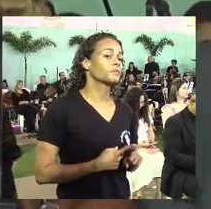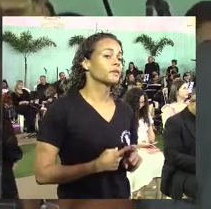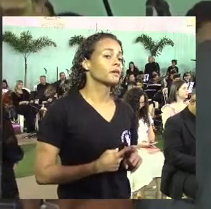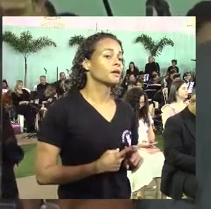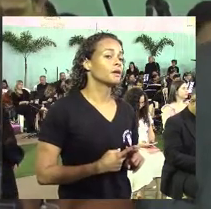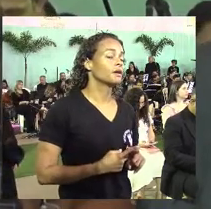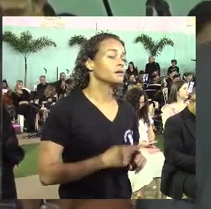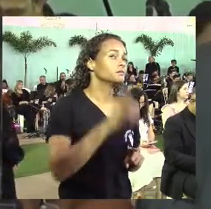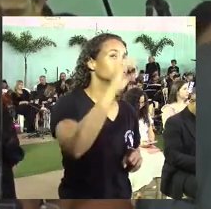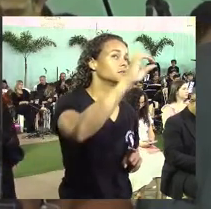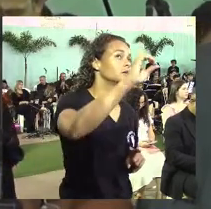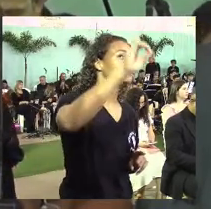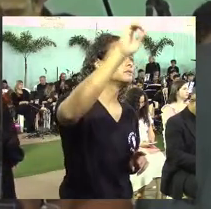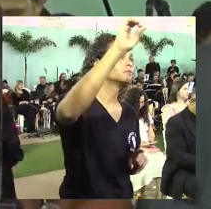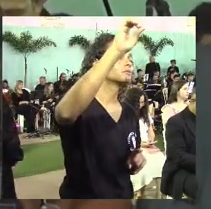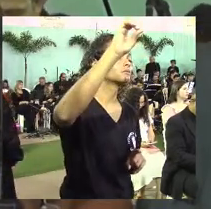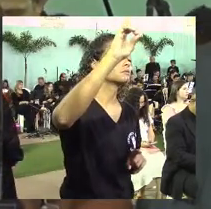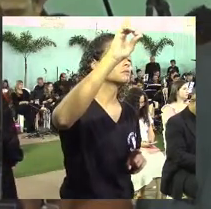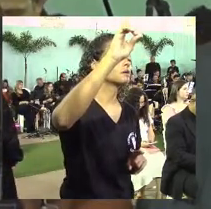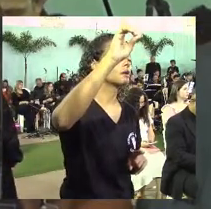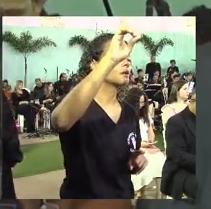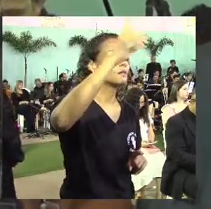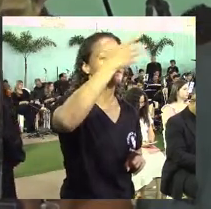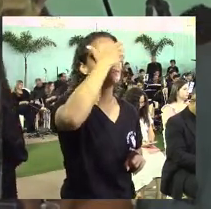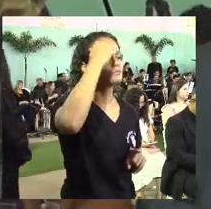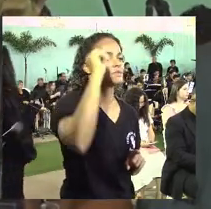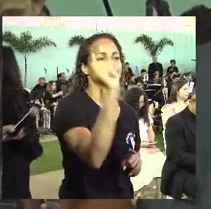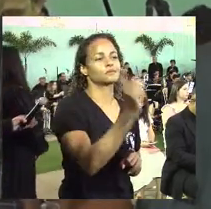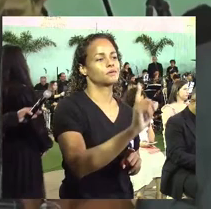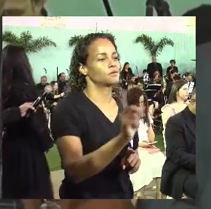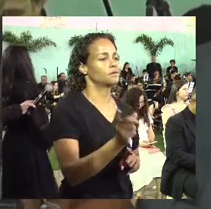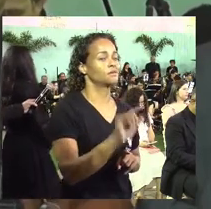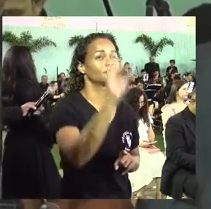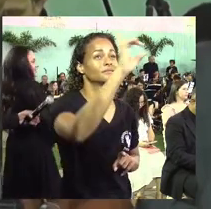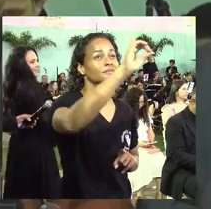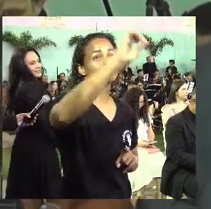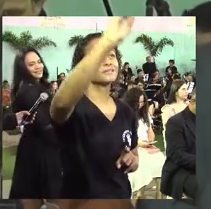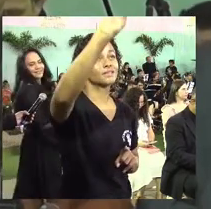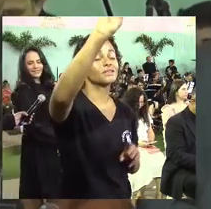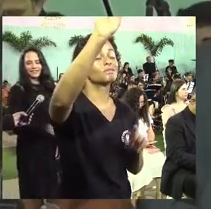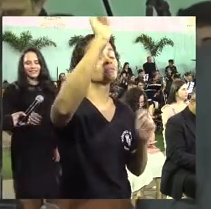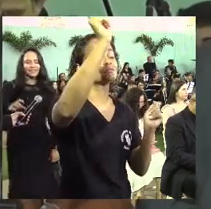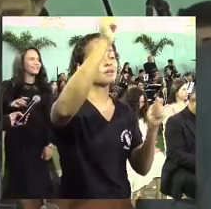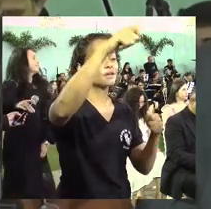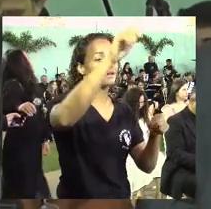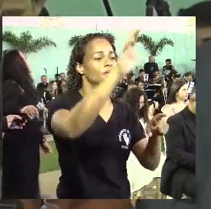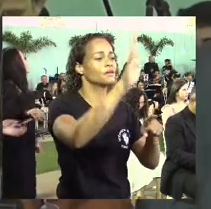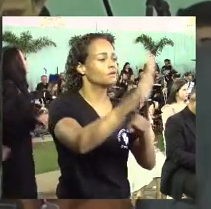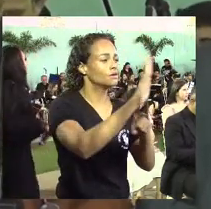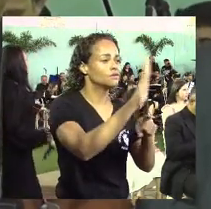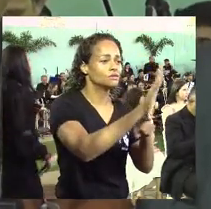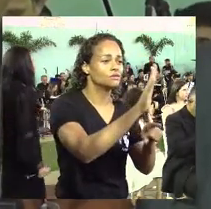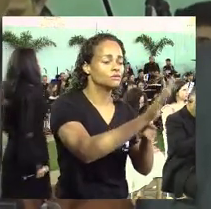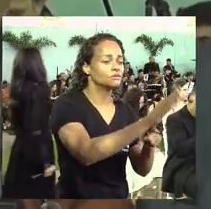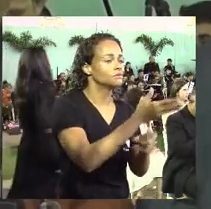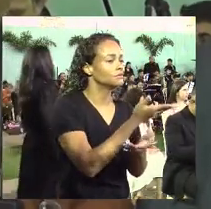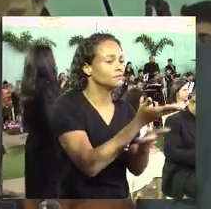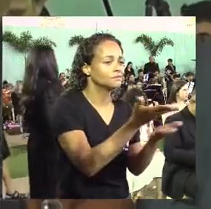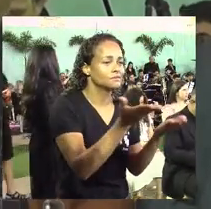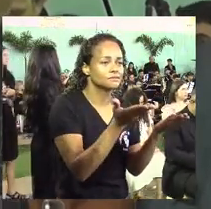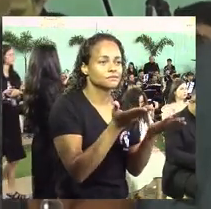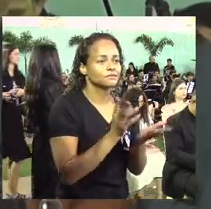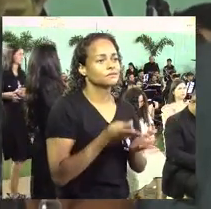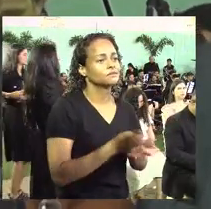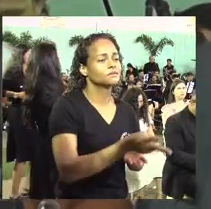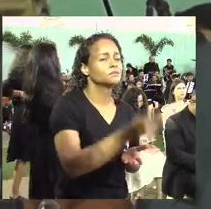de Israel não dorme ele é o teu ajudador é ele